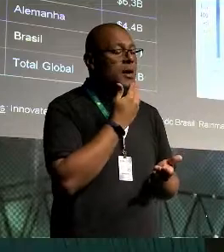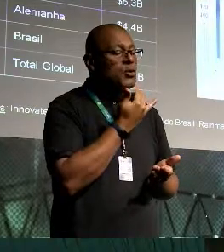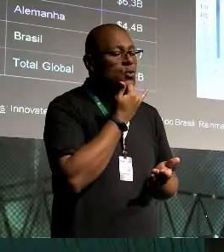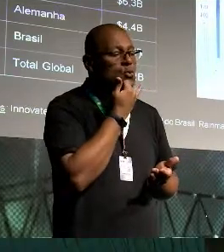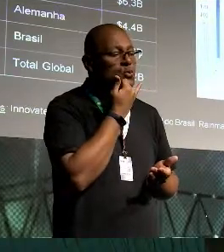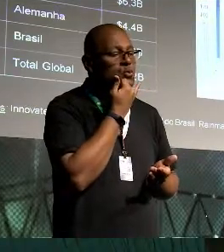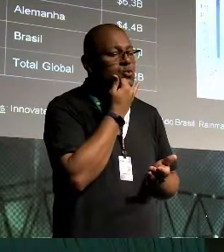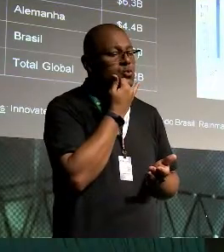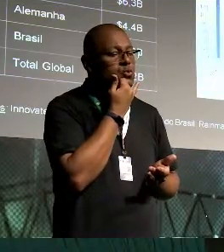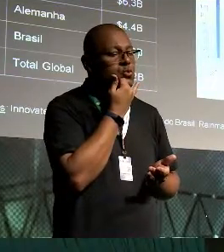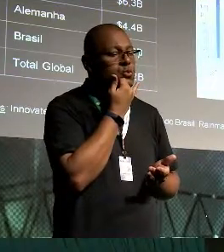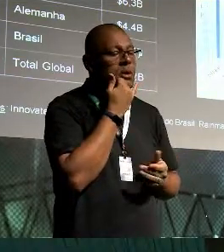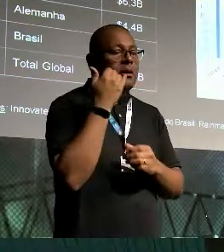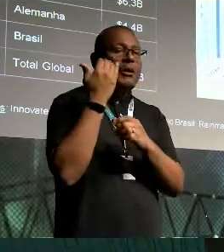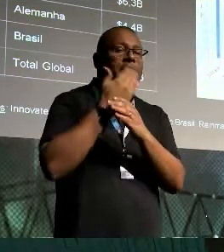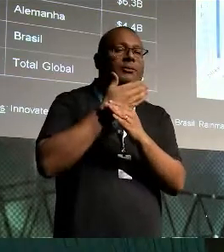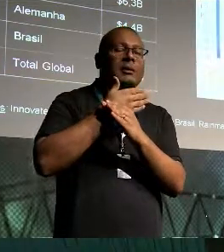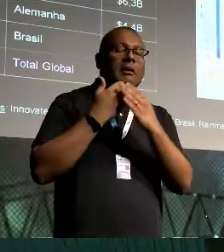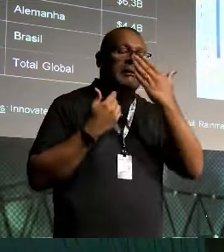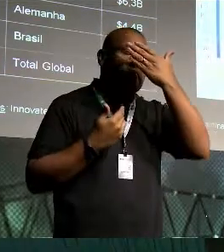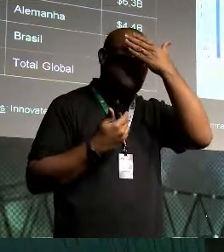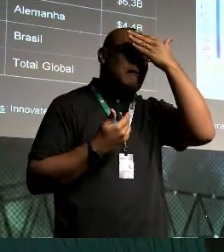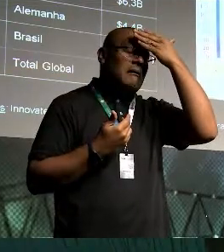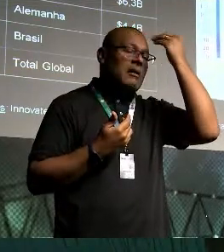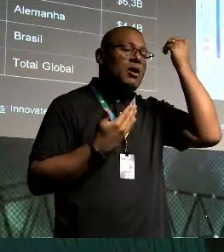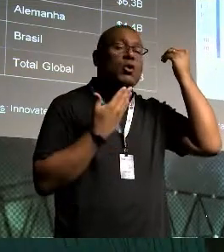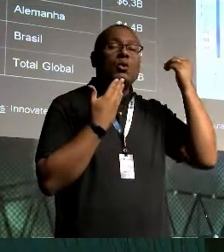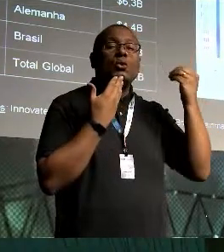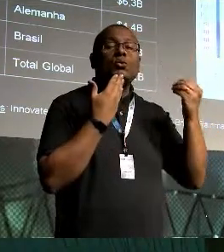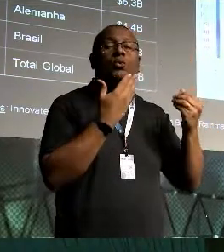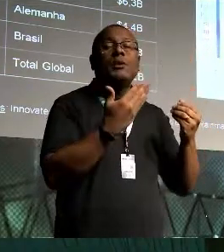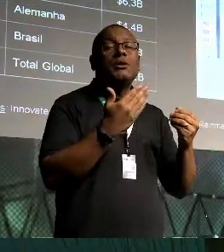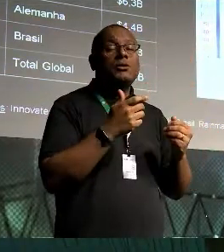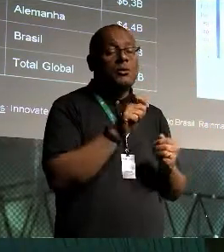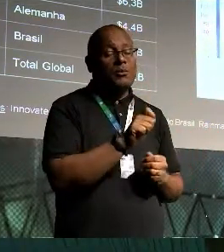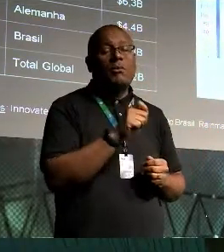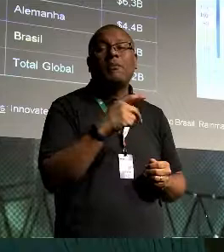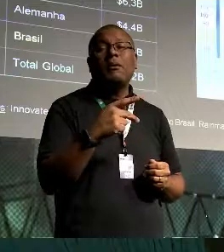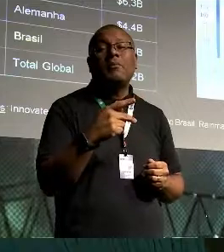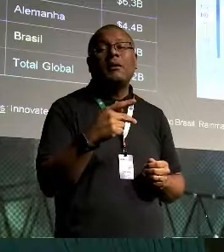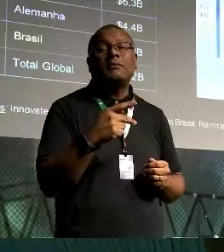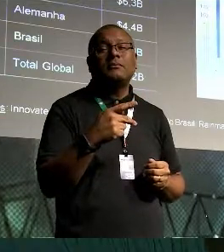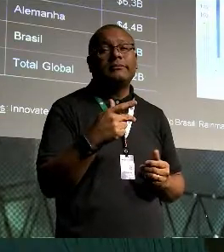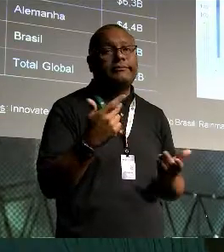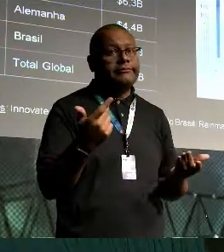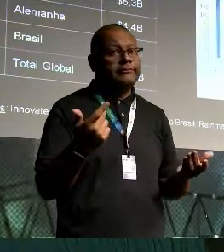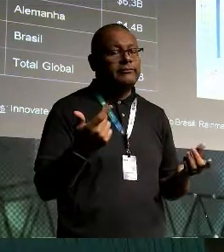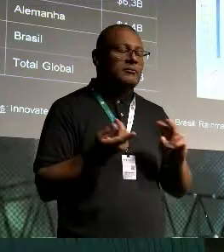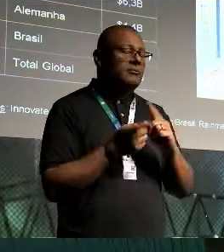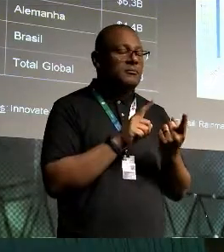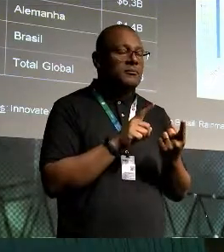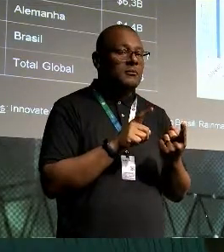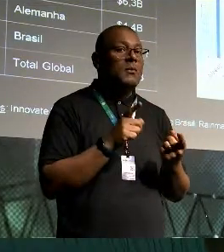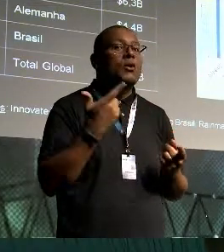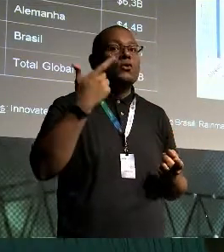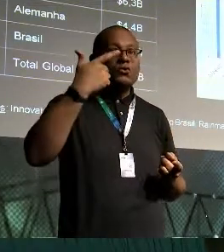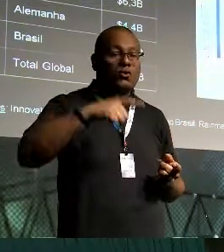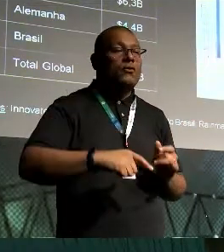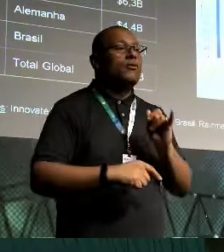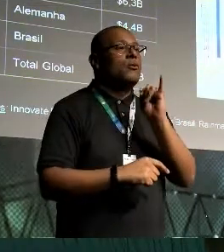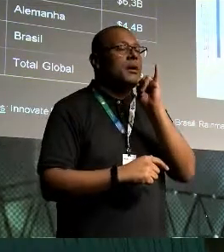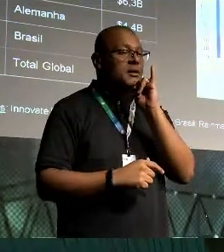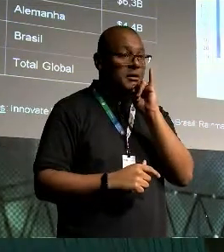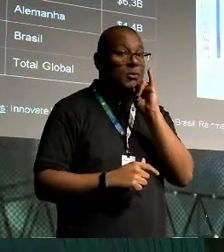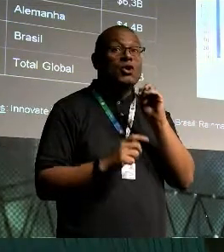quando você está dentro de um táxi e não lembrava que não tinha pedido pelo aplicativo, né? Então, Embedded Payments, de novo, mais um exemplo